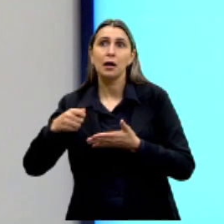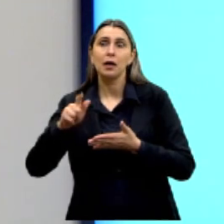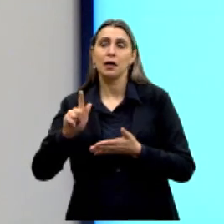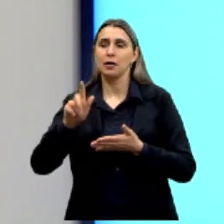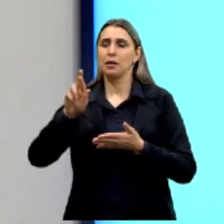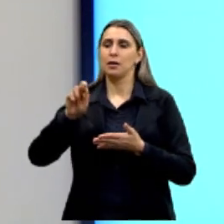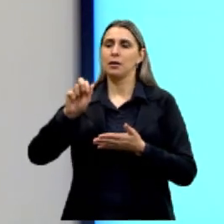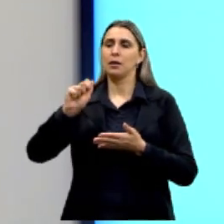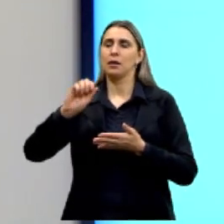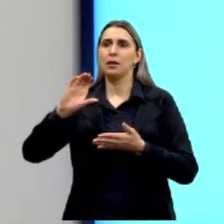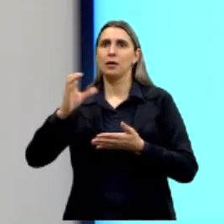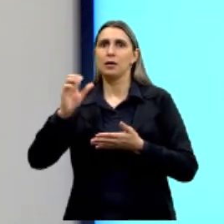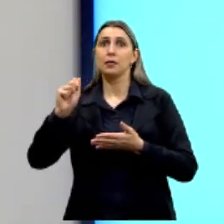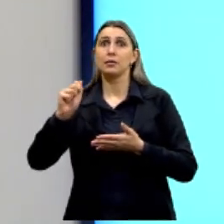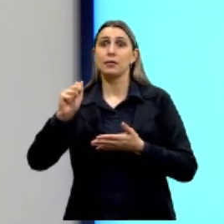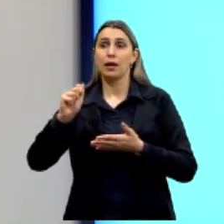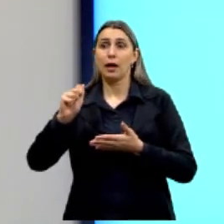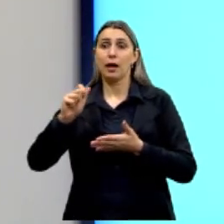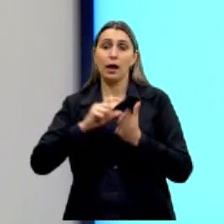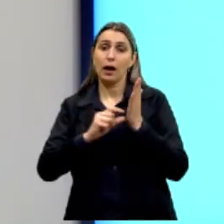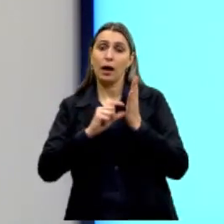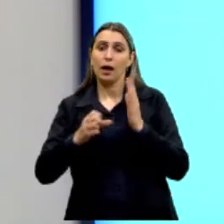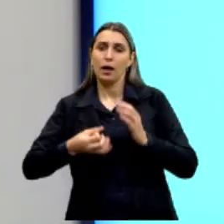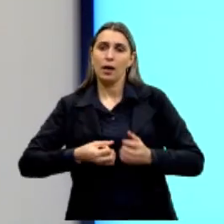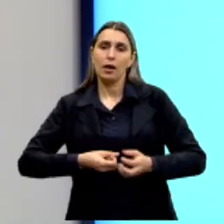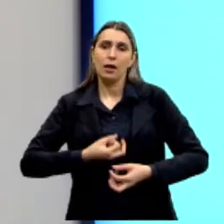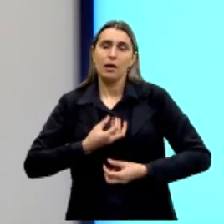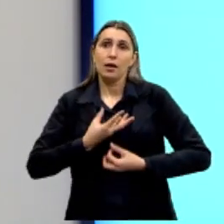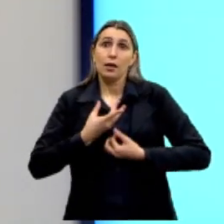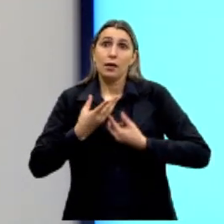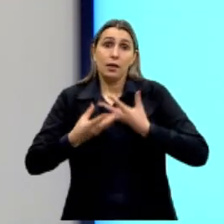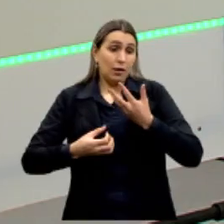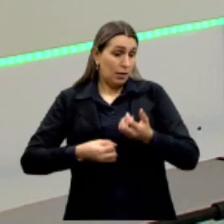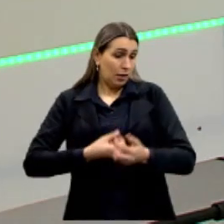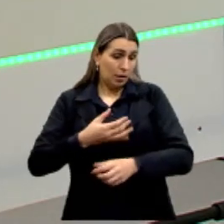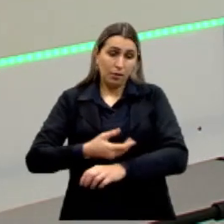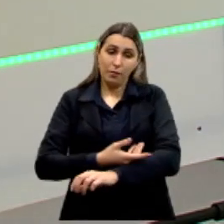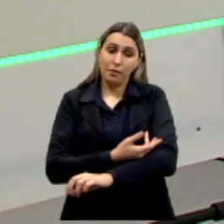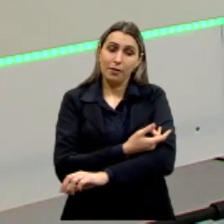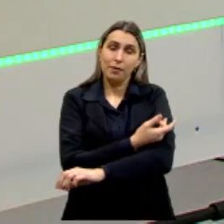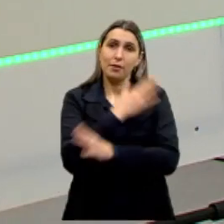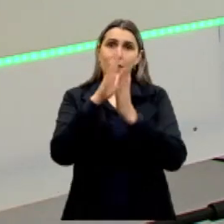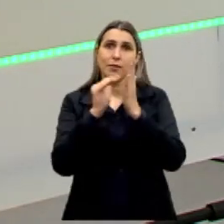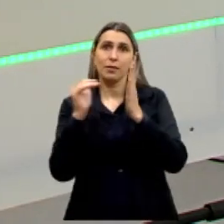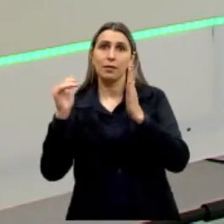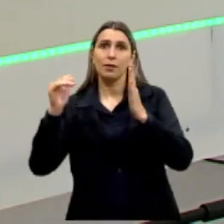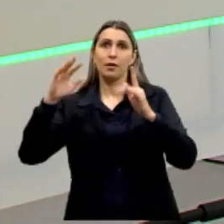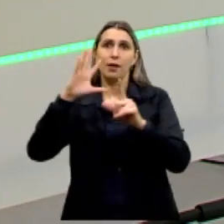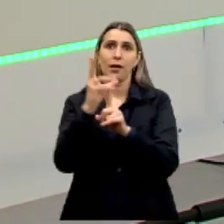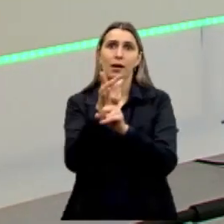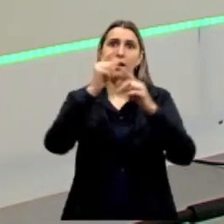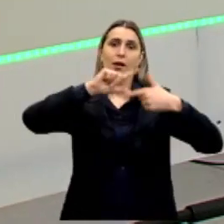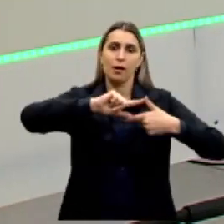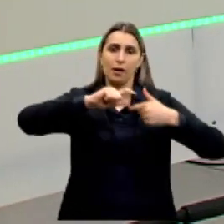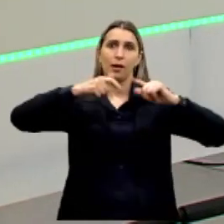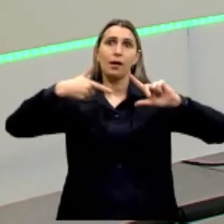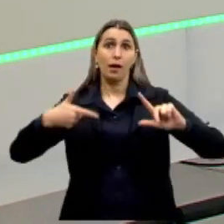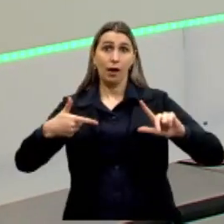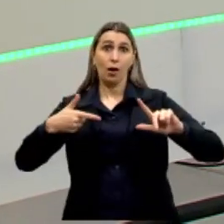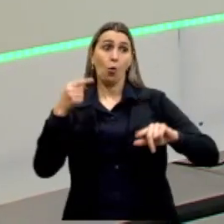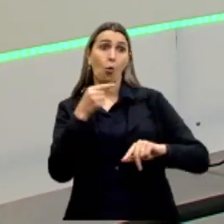Aranha a emoção estética da Arte Moderna Imagina a gente Graça